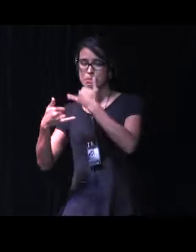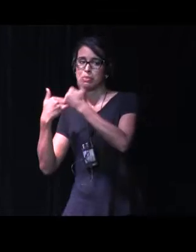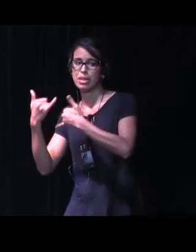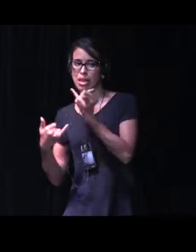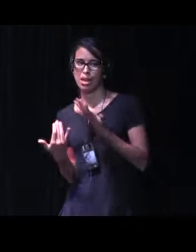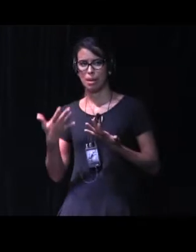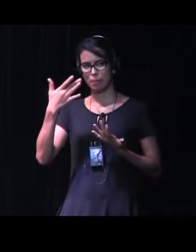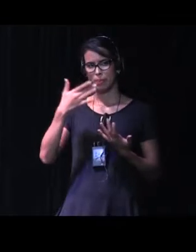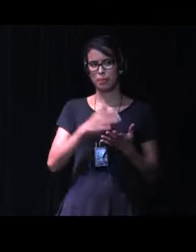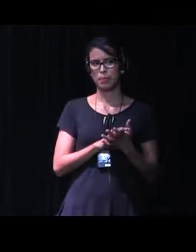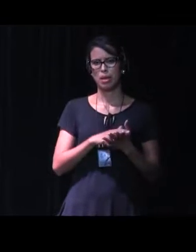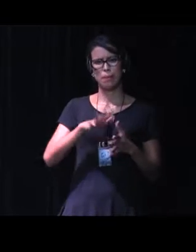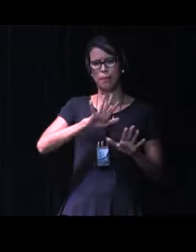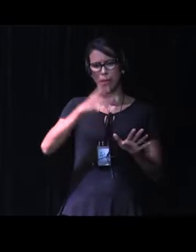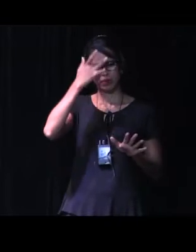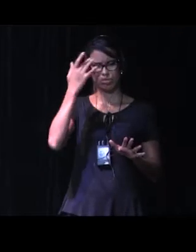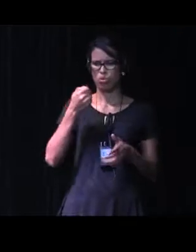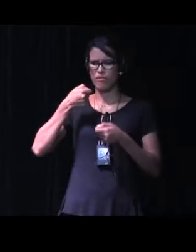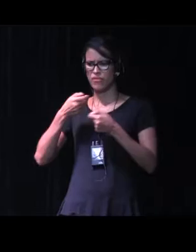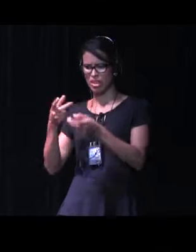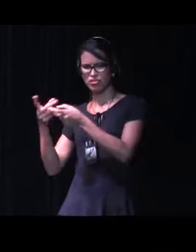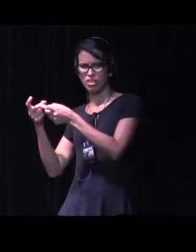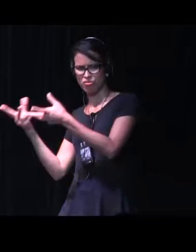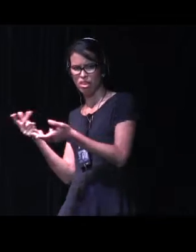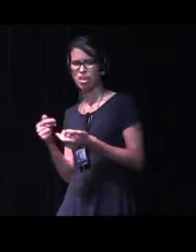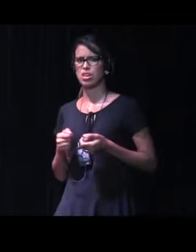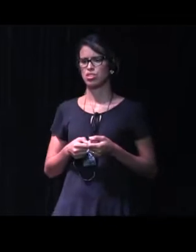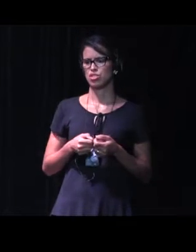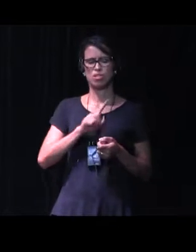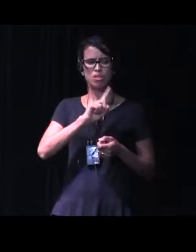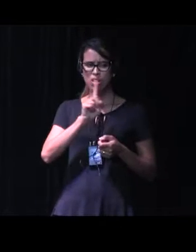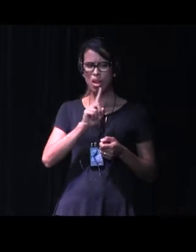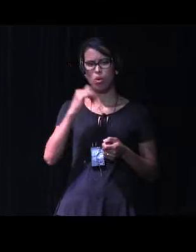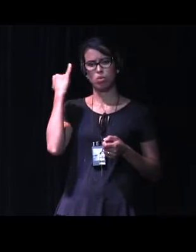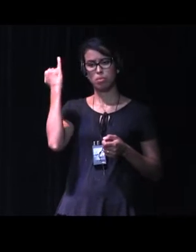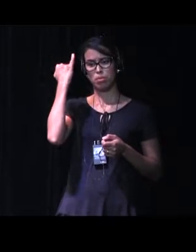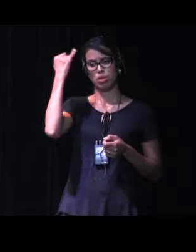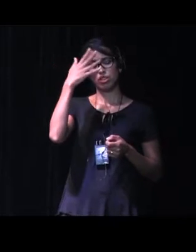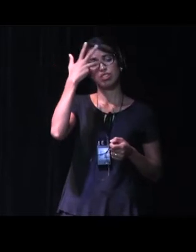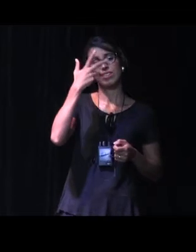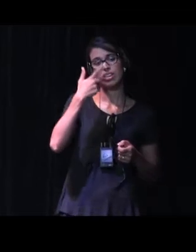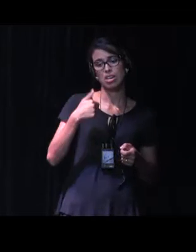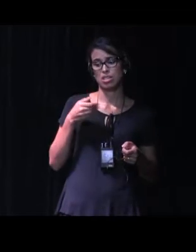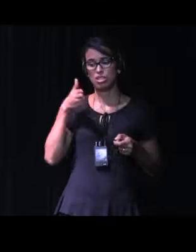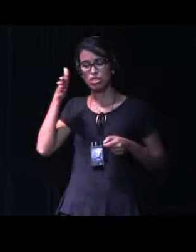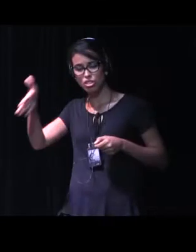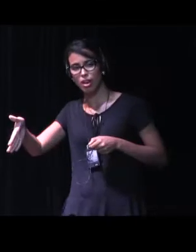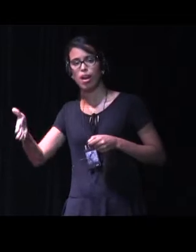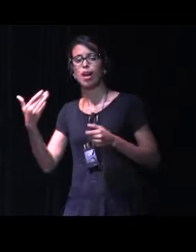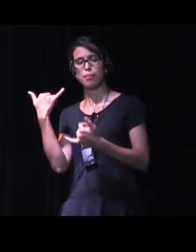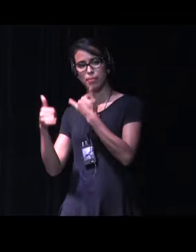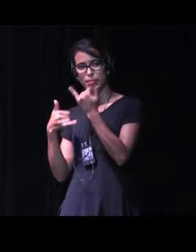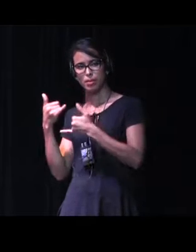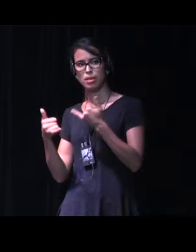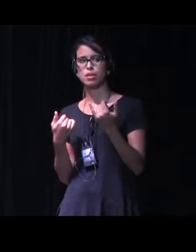o principal é o usufruidor da praça pública e não os comerciantes, as